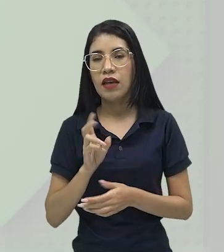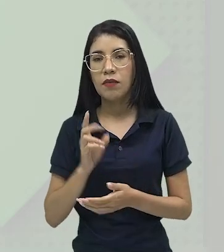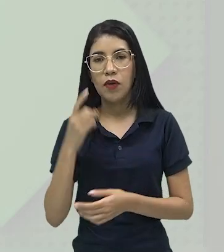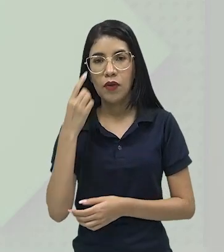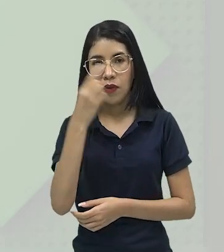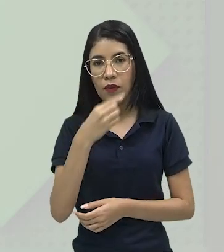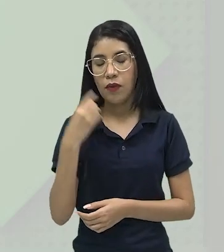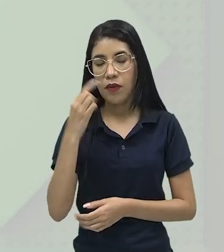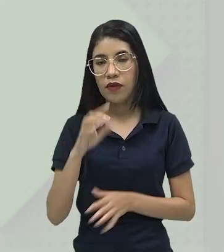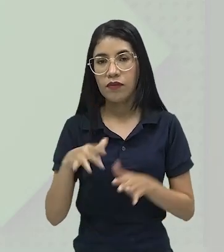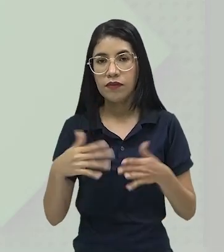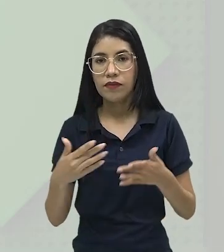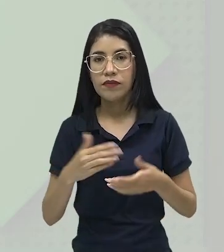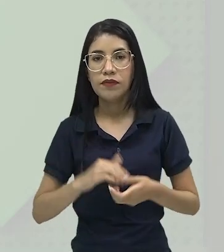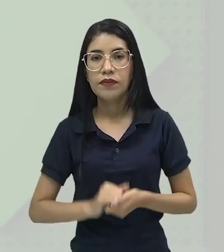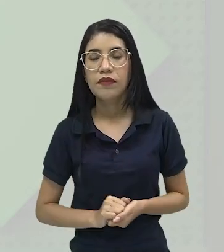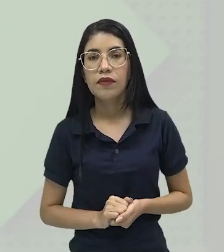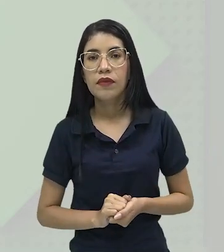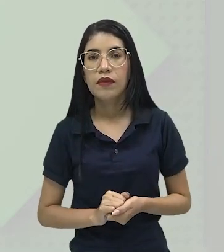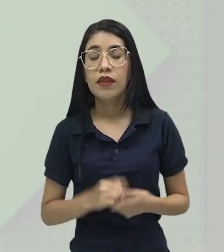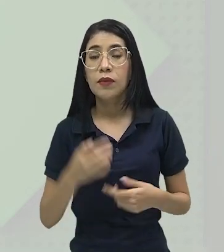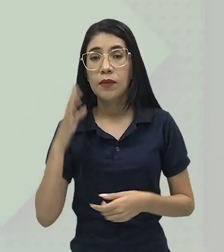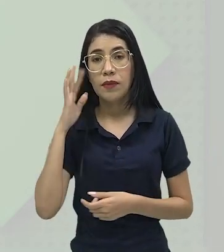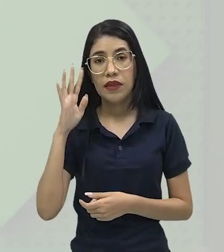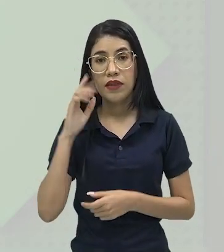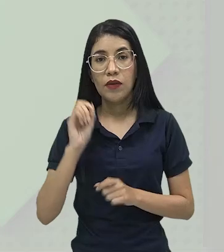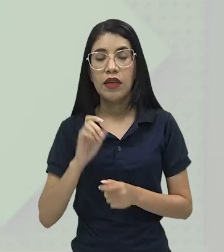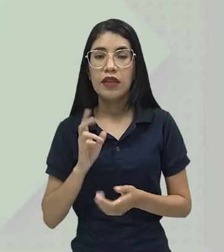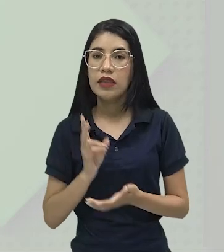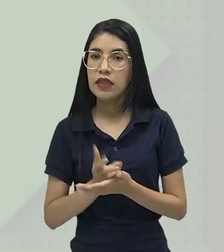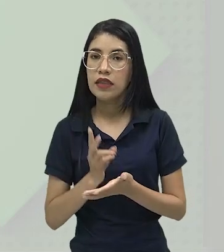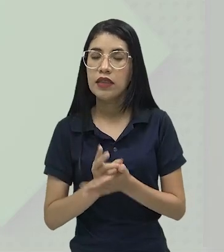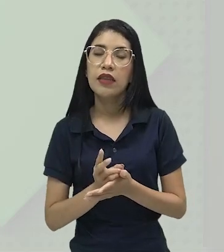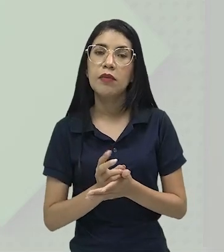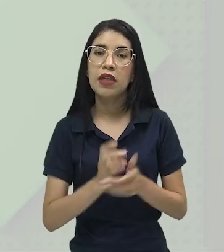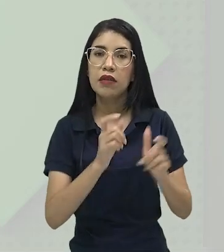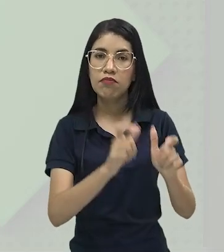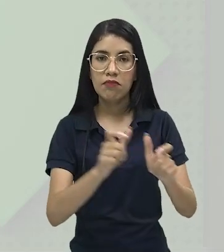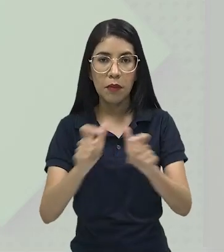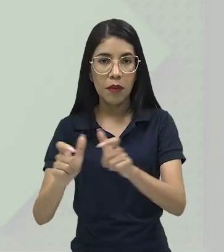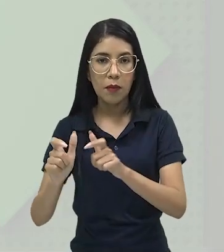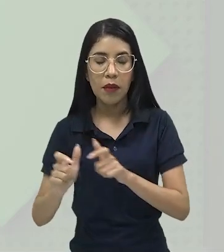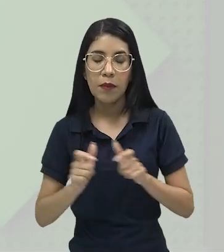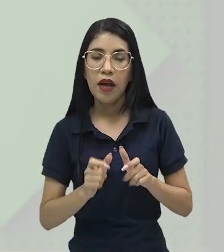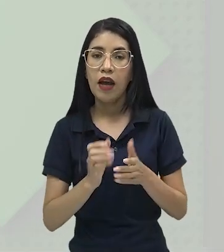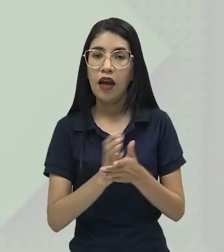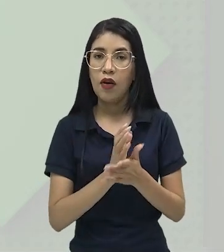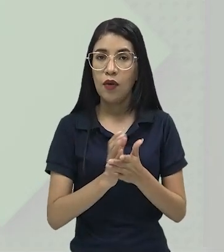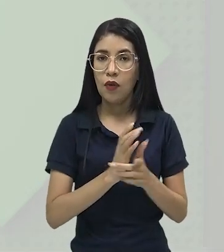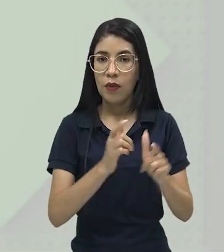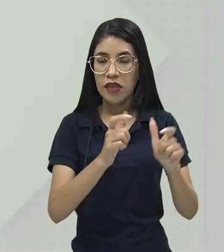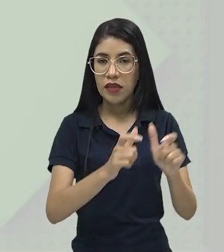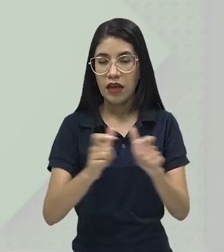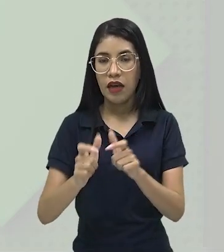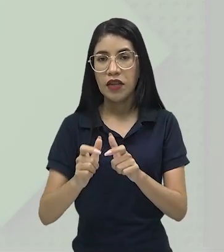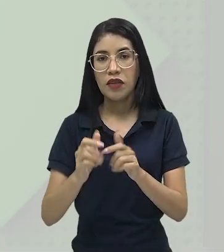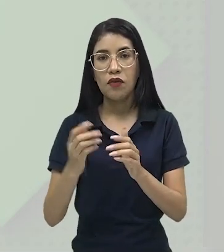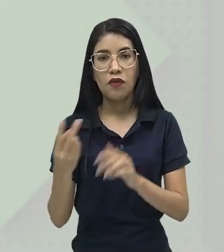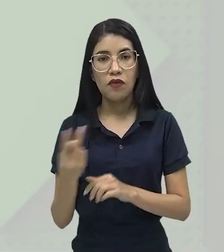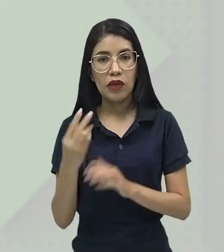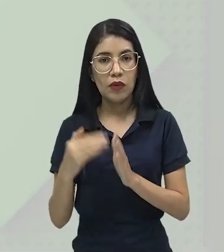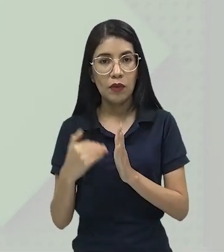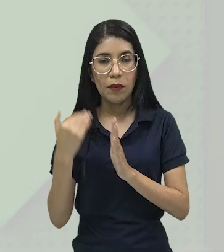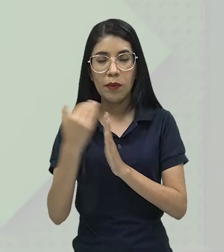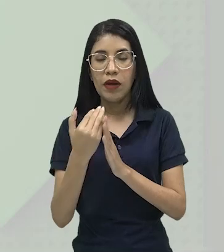Então a gente precisa pensar que essa tarifa ela vai ser fixa para cada cidade. Vai ter cidades que a tarifa vai ser mais